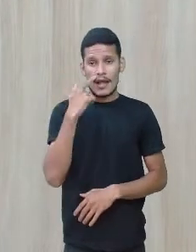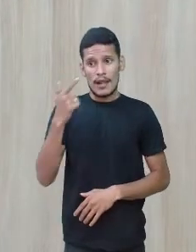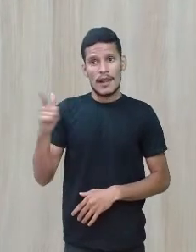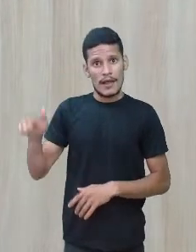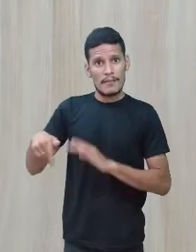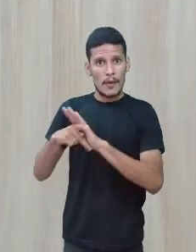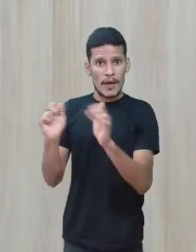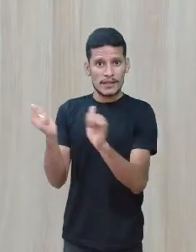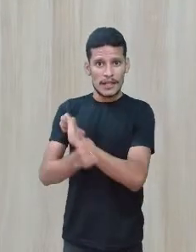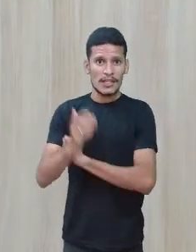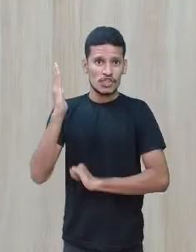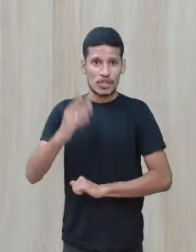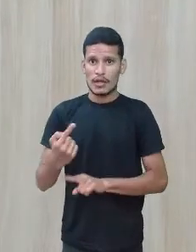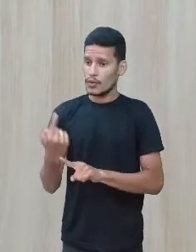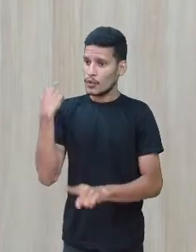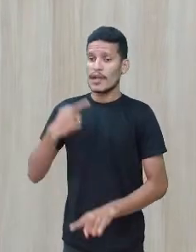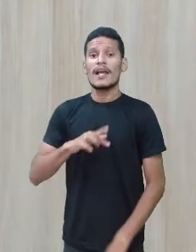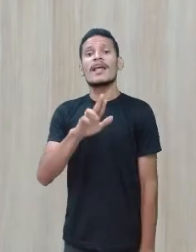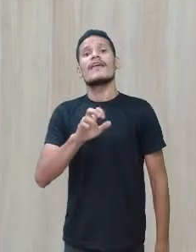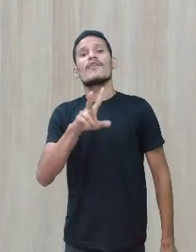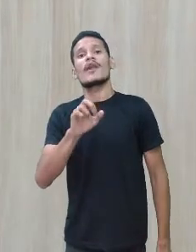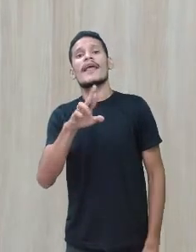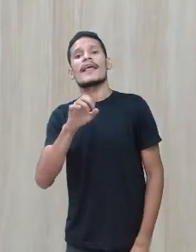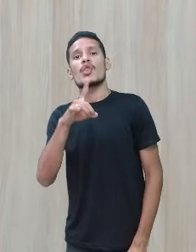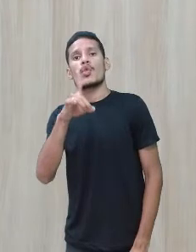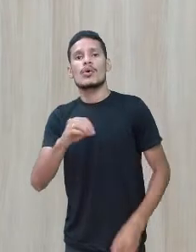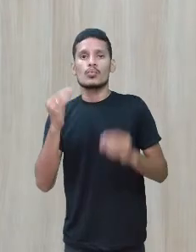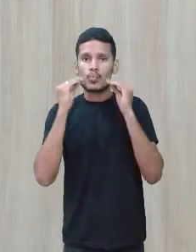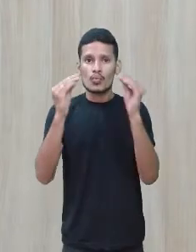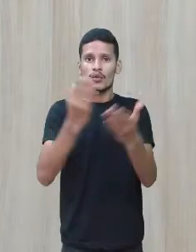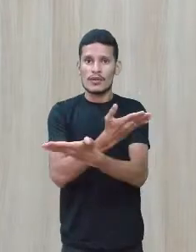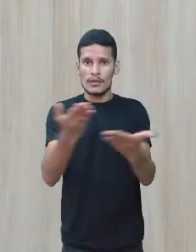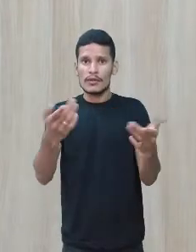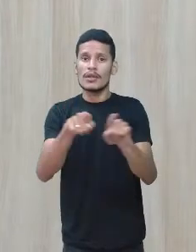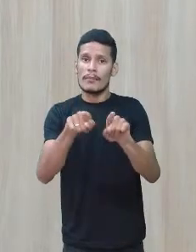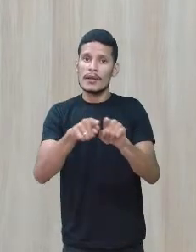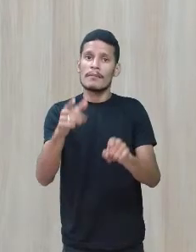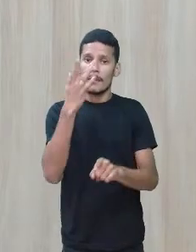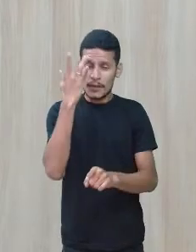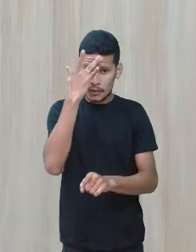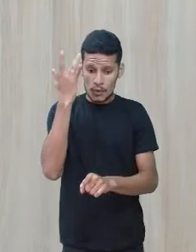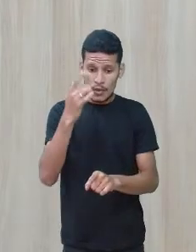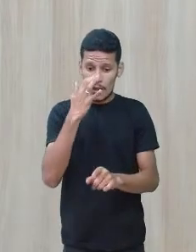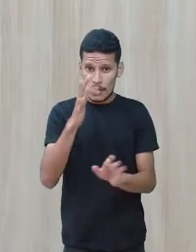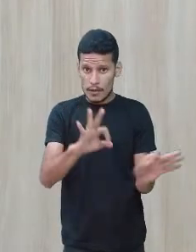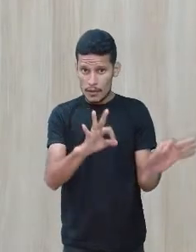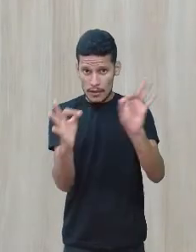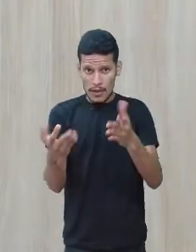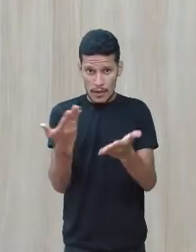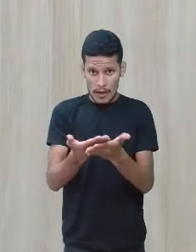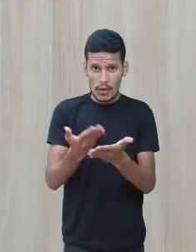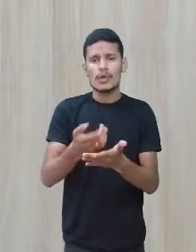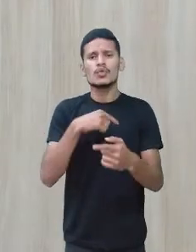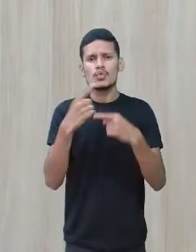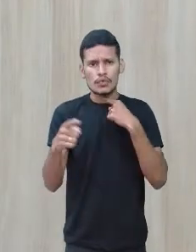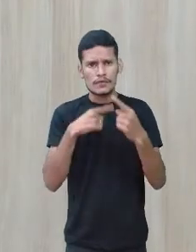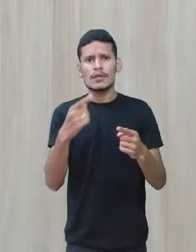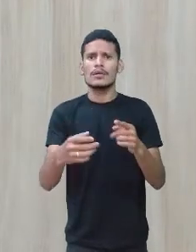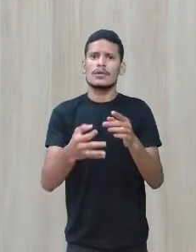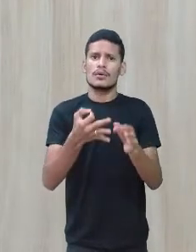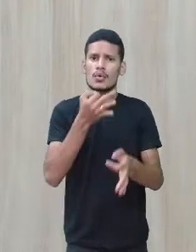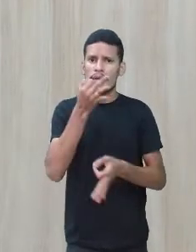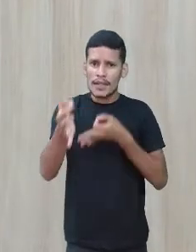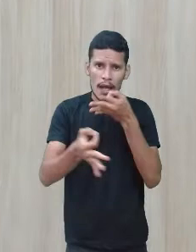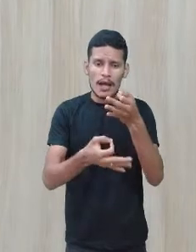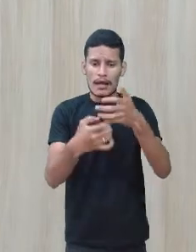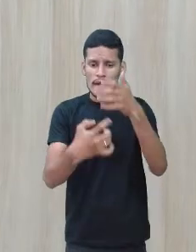Vai tirar onda aqui com a gente. Revo, um cheiro. E um cheiro para todos vocês que estão aí acompanhando. Vão mandando suas dúvidas, seus comentários,